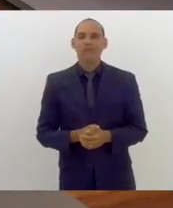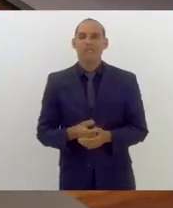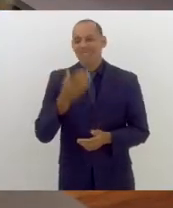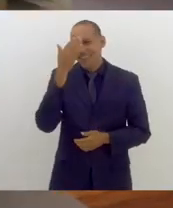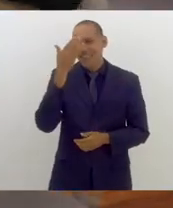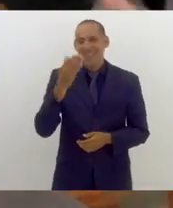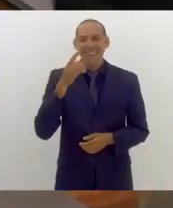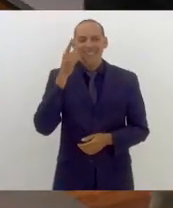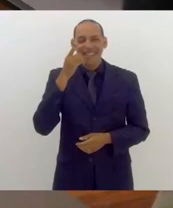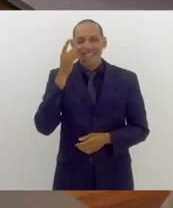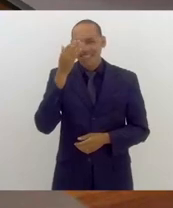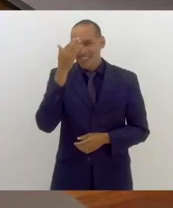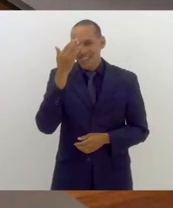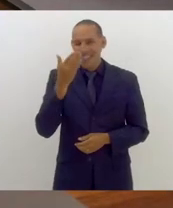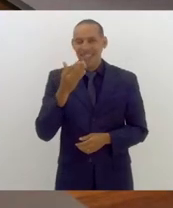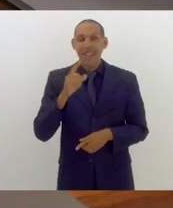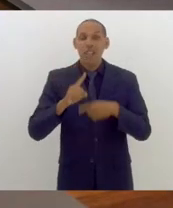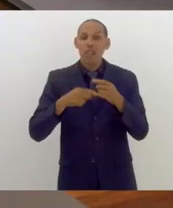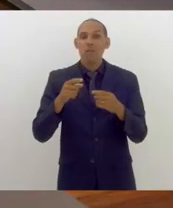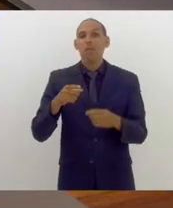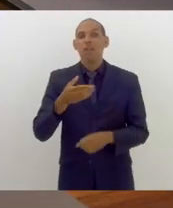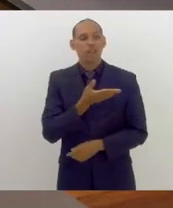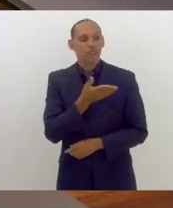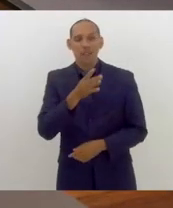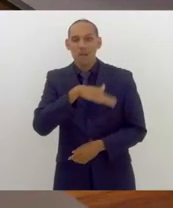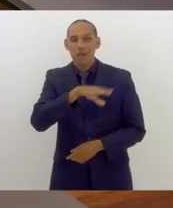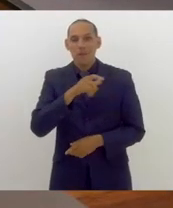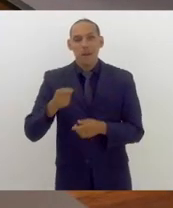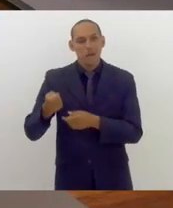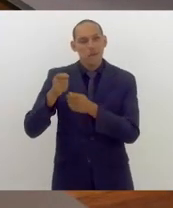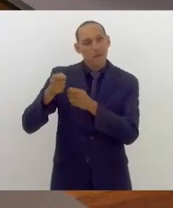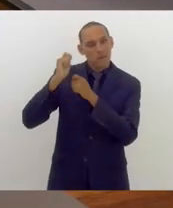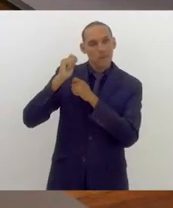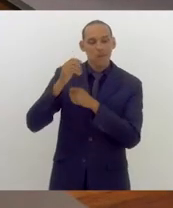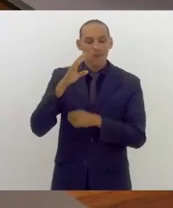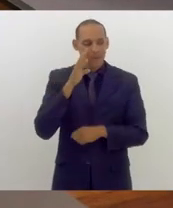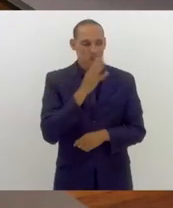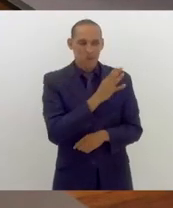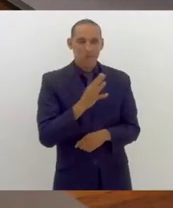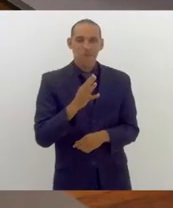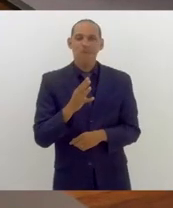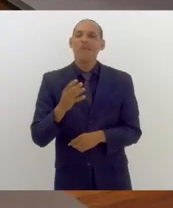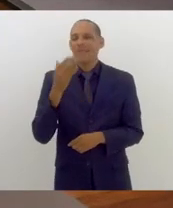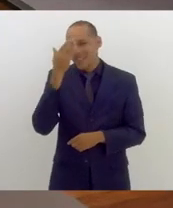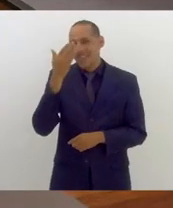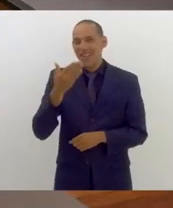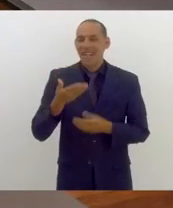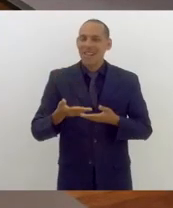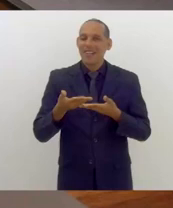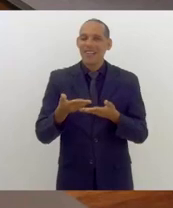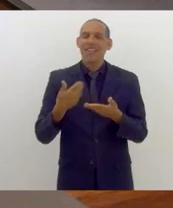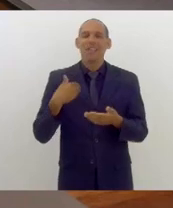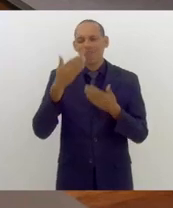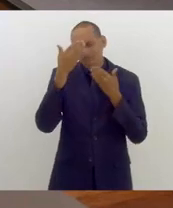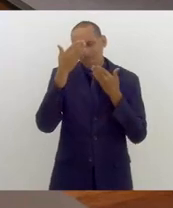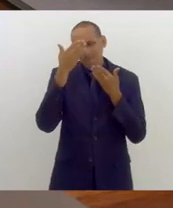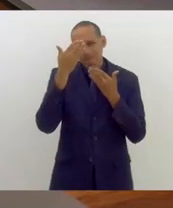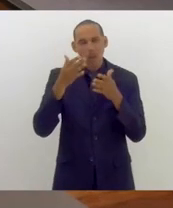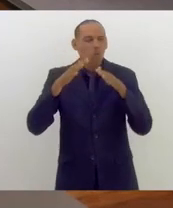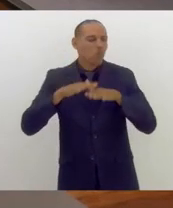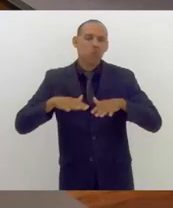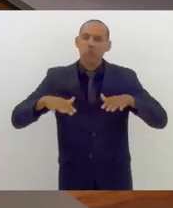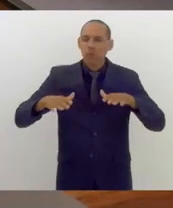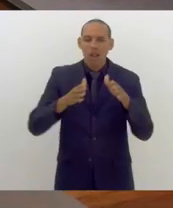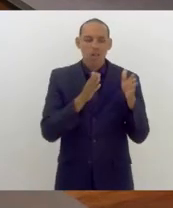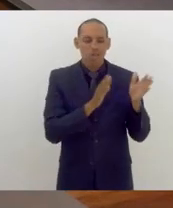Obrigado Deputado obrigado obrigado pelo convite Agradeço a todos